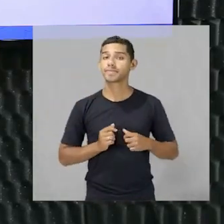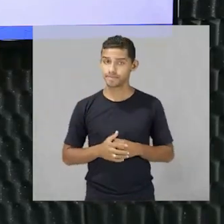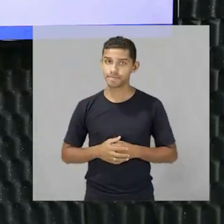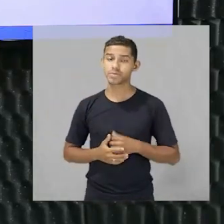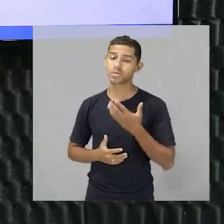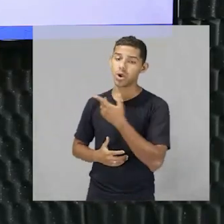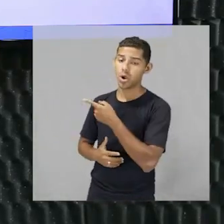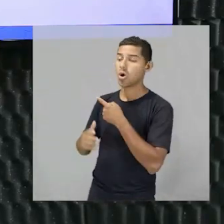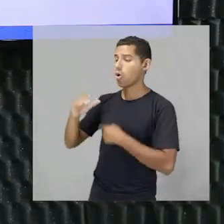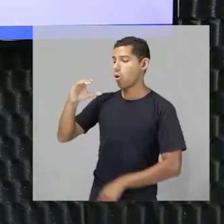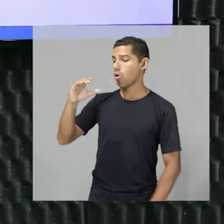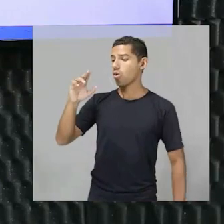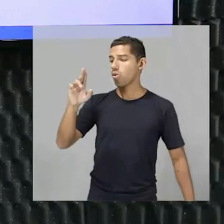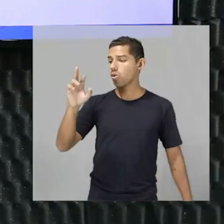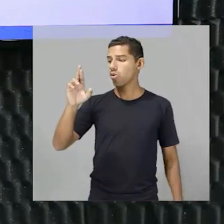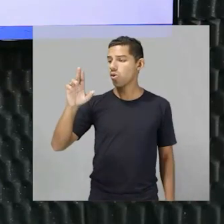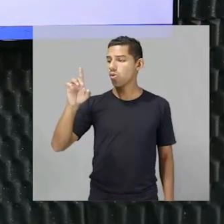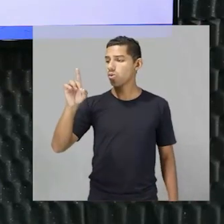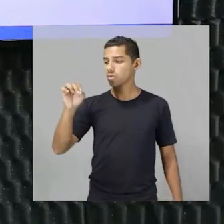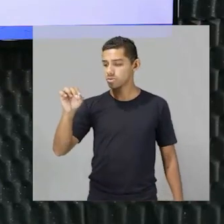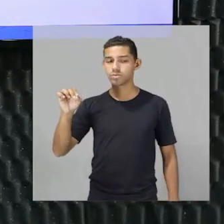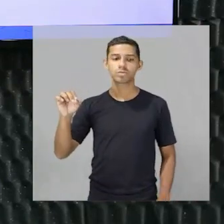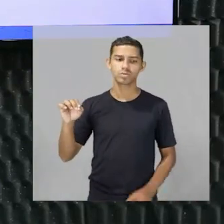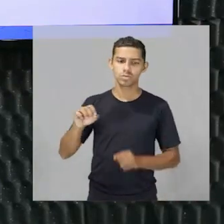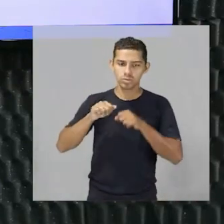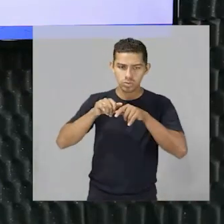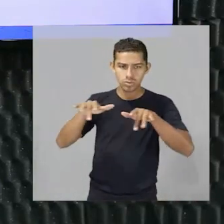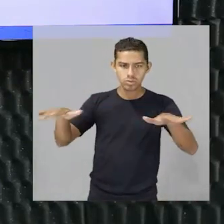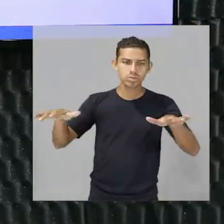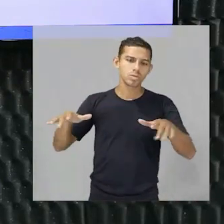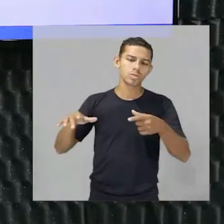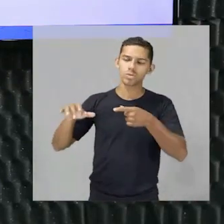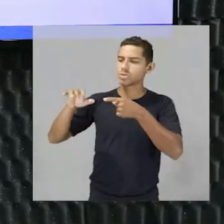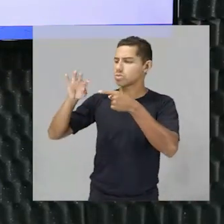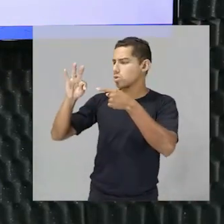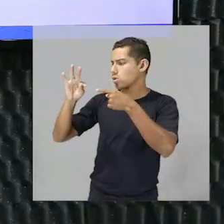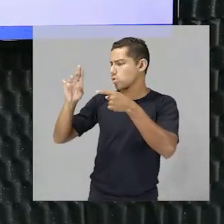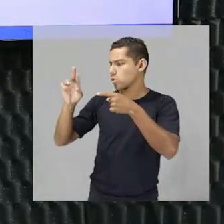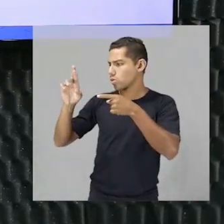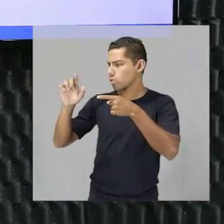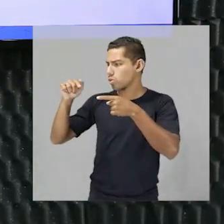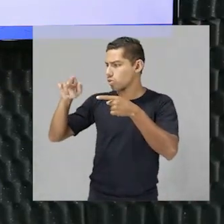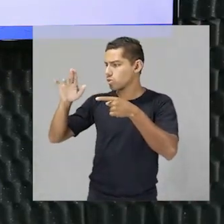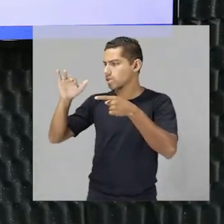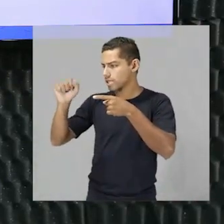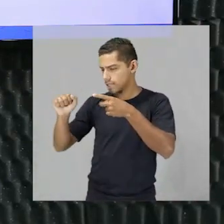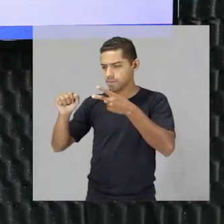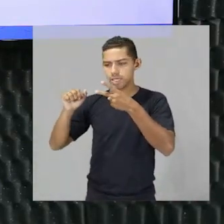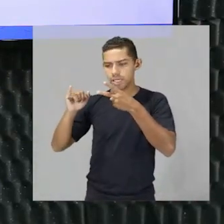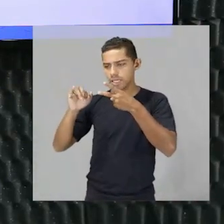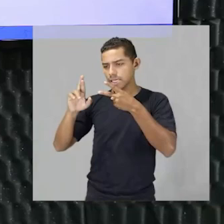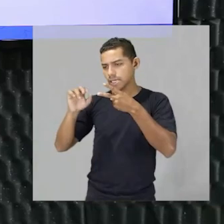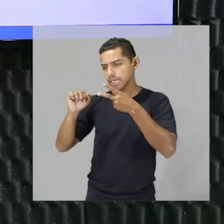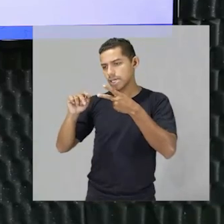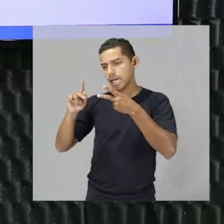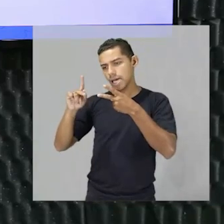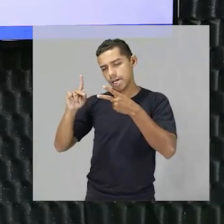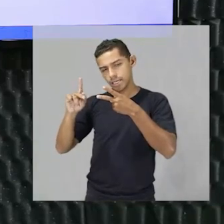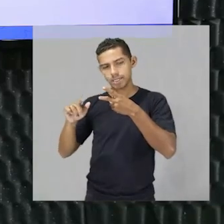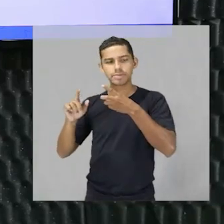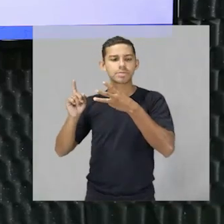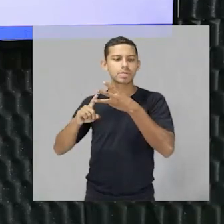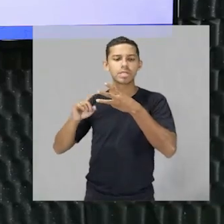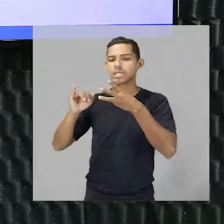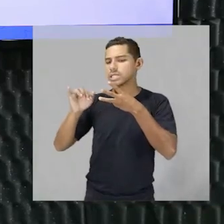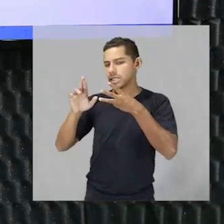população curda ela vai estar espalhada por vários países, como eu te citei. Turquia, Iraque, Irã, tá certo? Também na